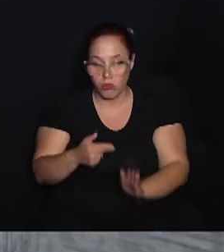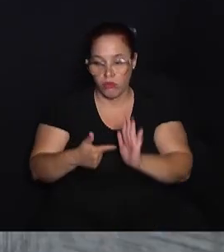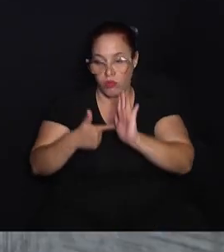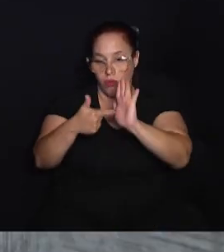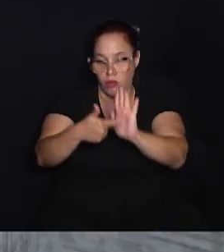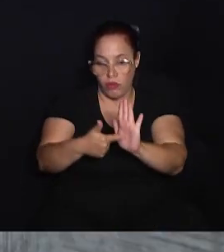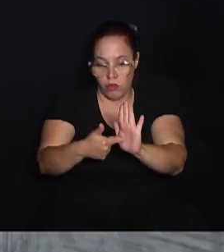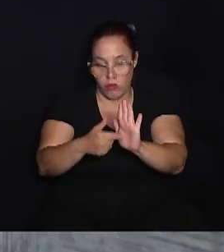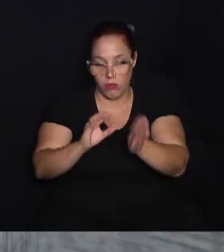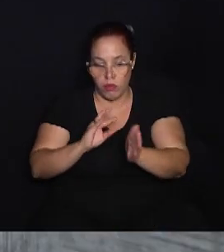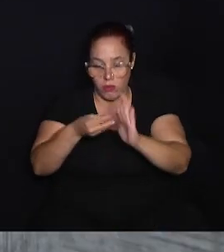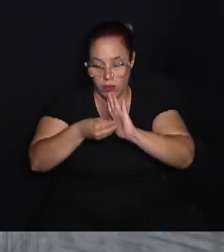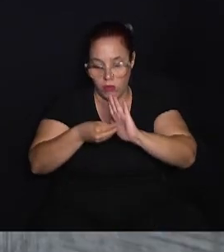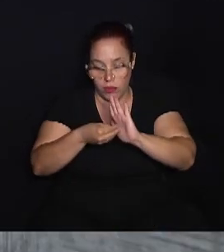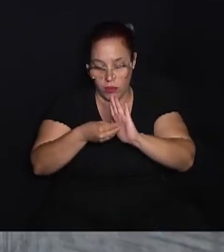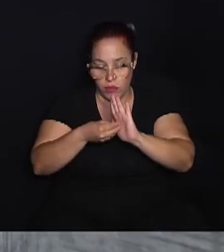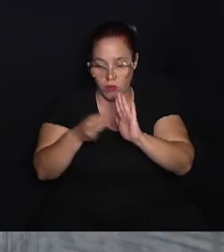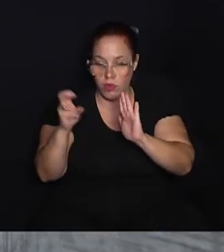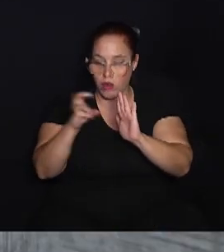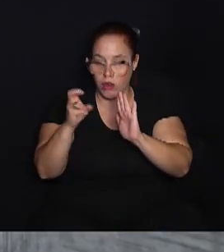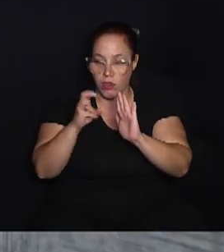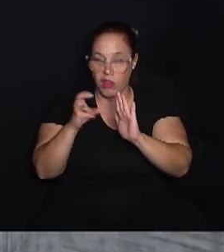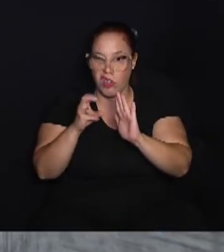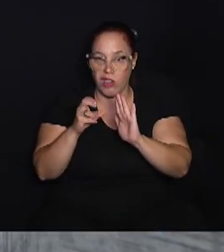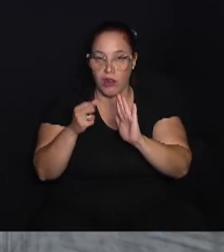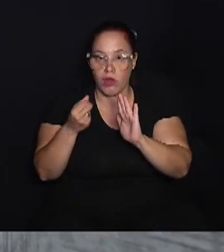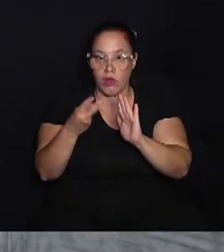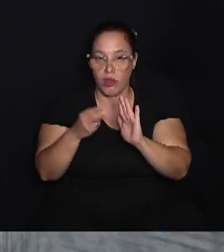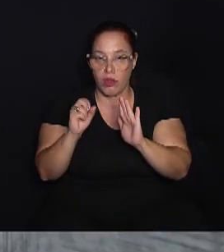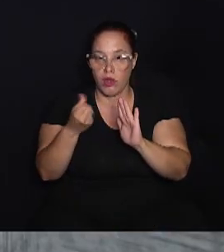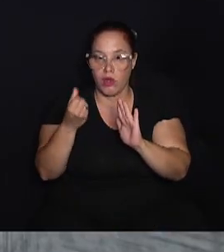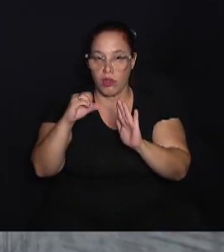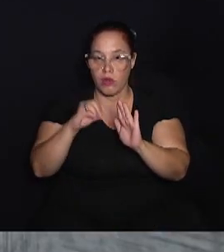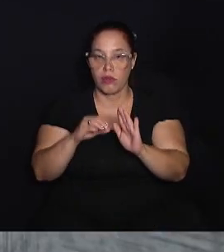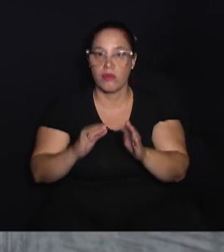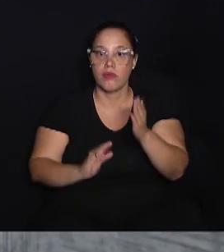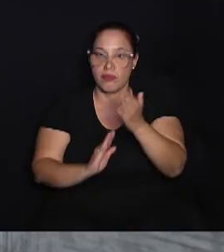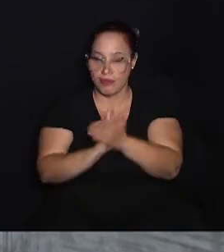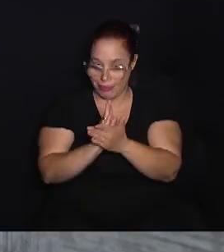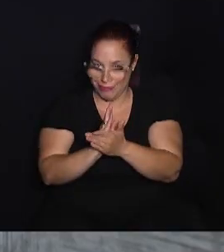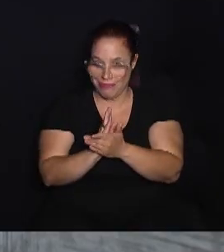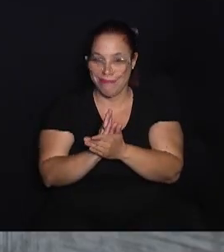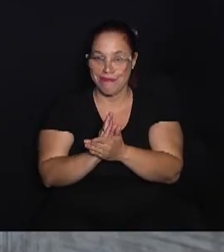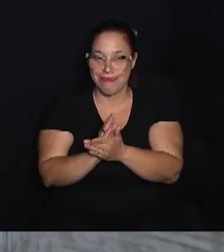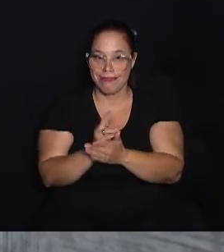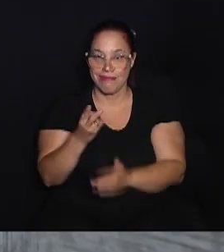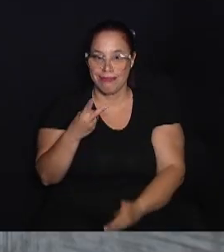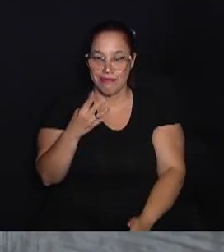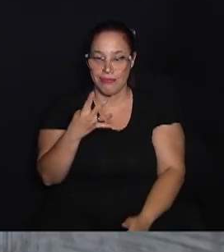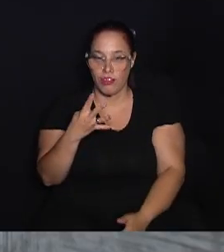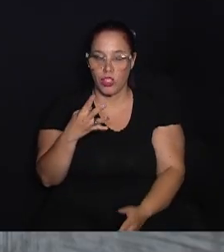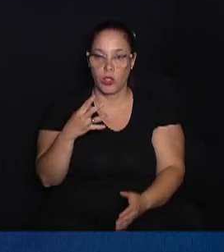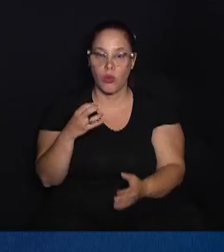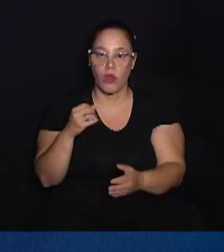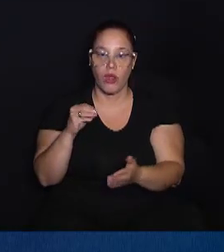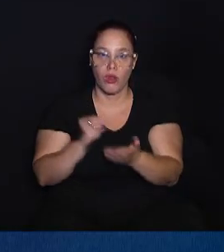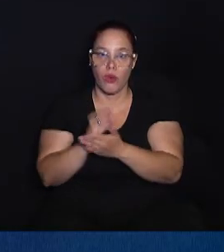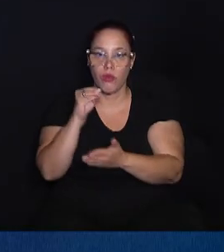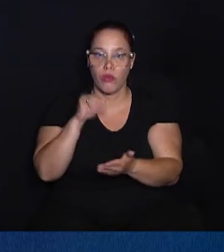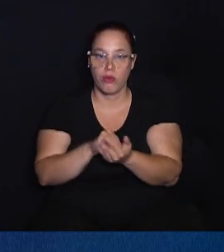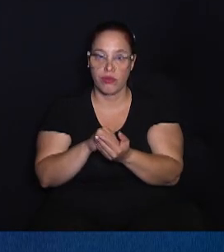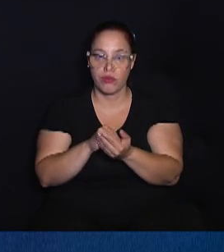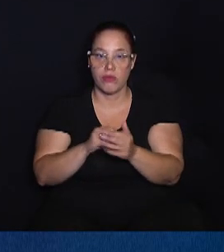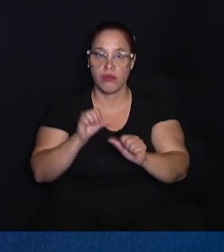vere permínio Monteiro apresentou a emenda aditiva 5 de29 também aprovada com